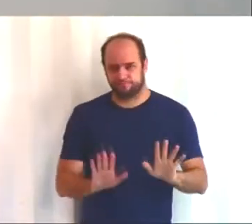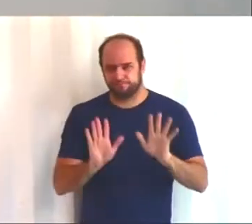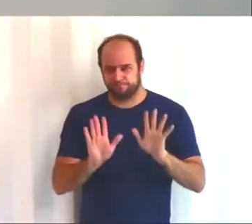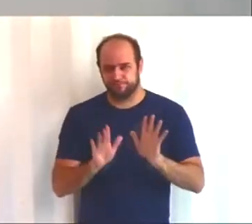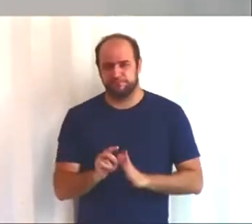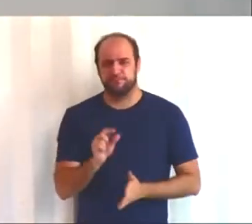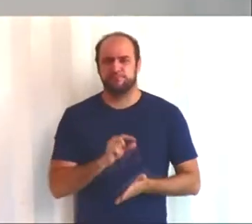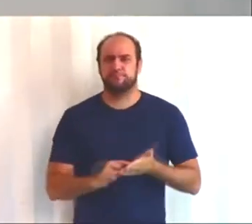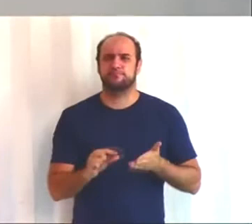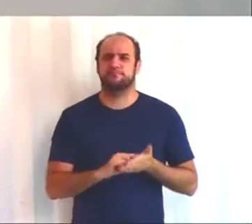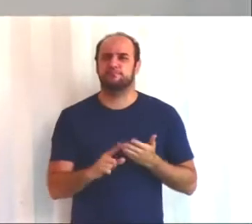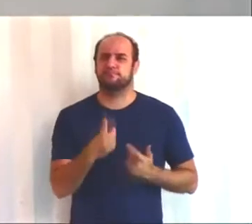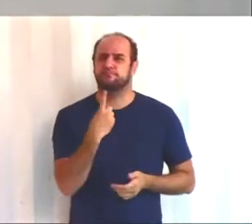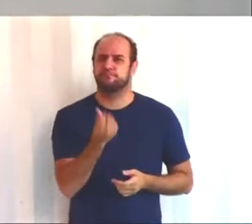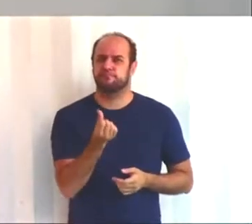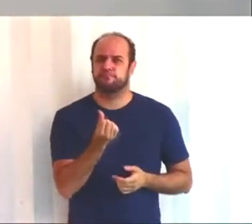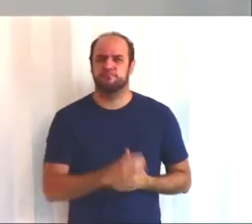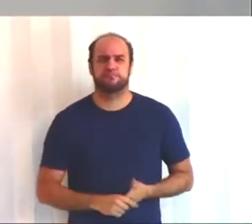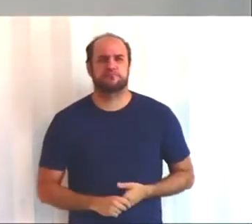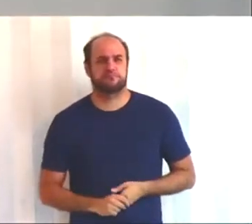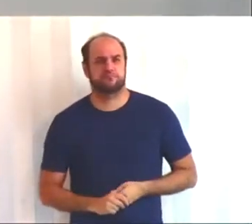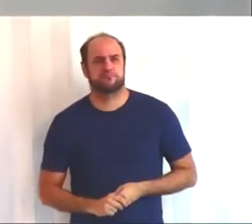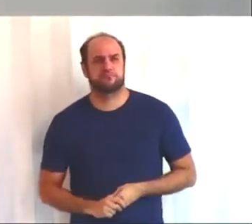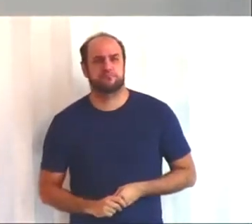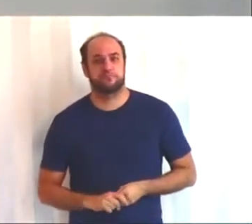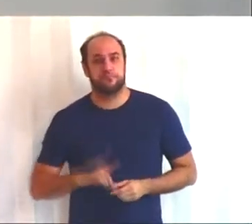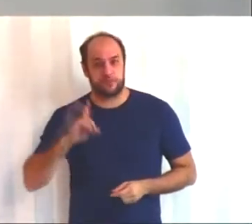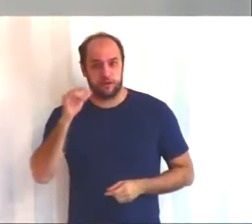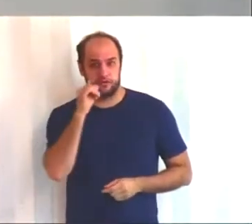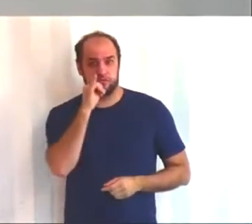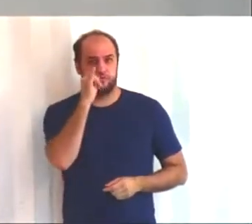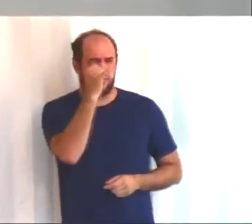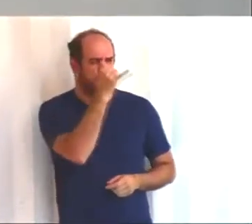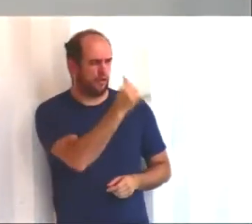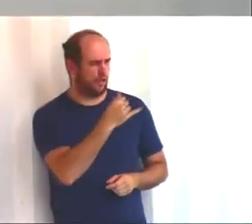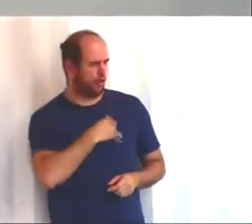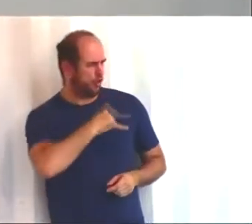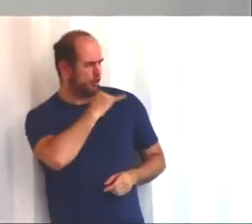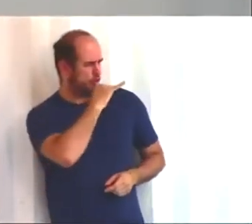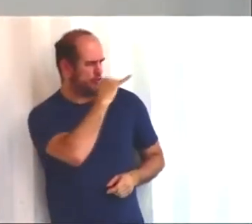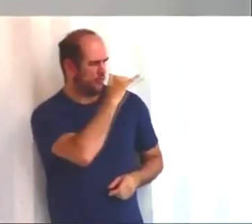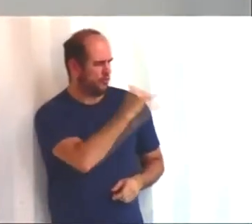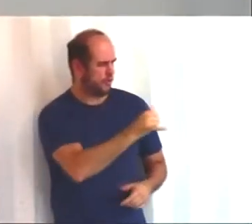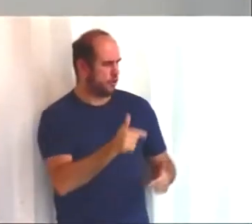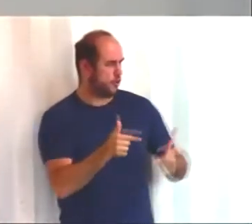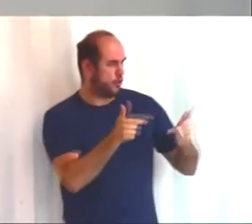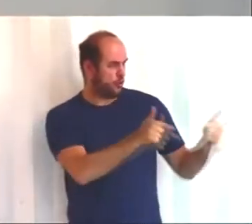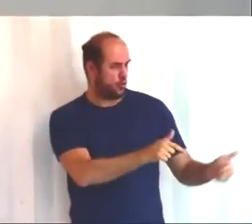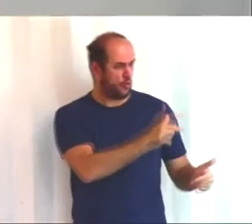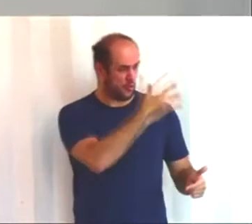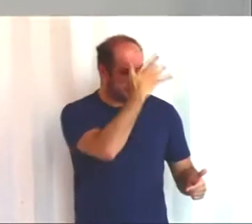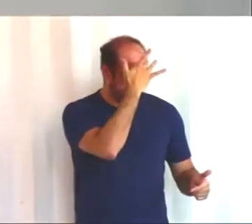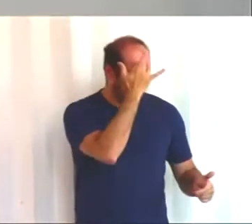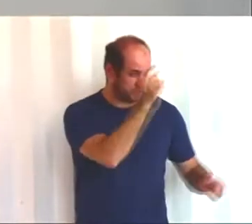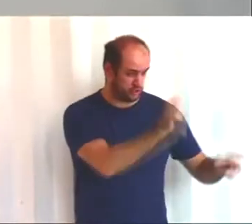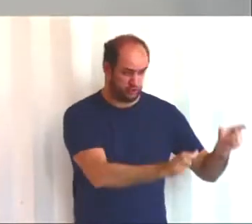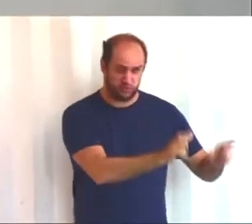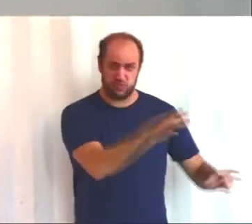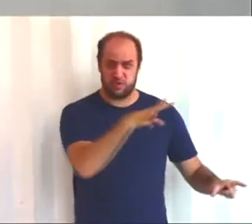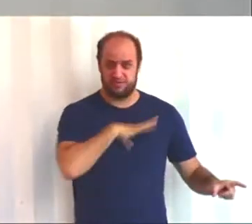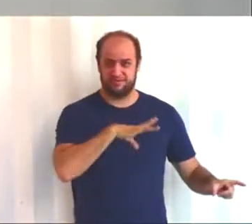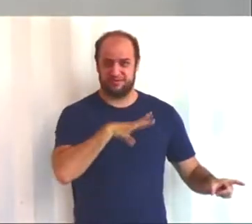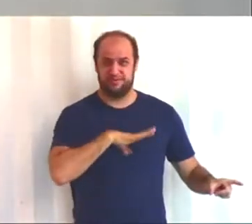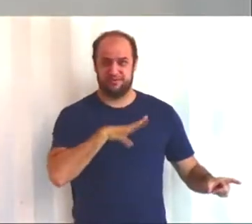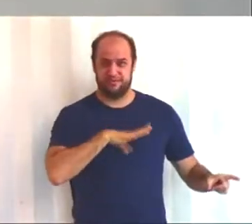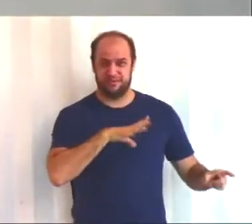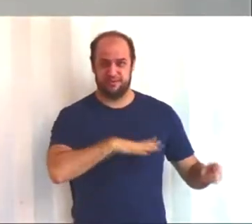só, versículo 16: pronunciarei contra os moradores destas as minhas sentenças. A expressão